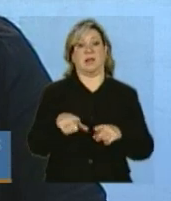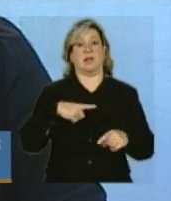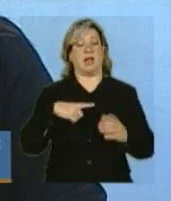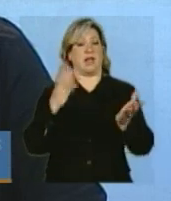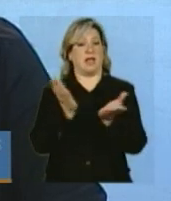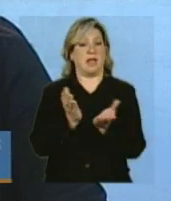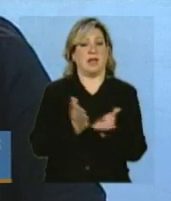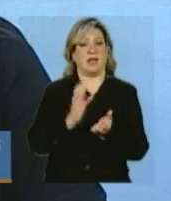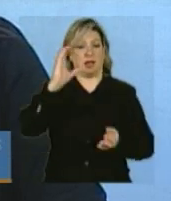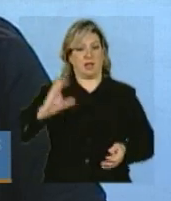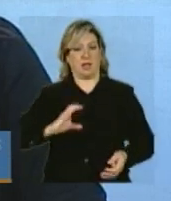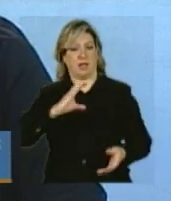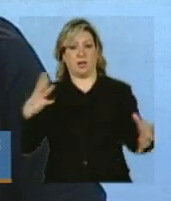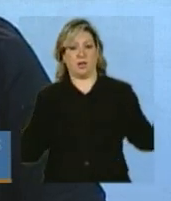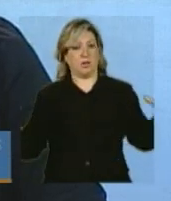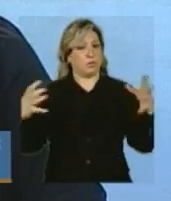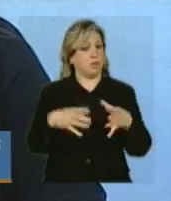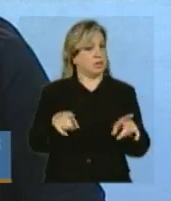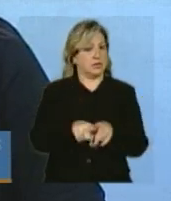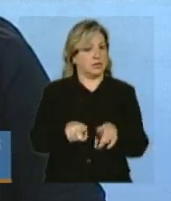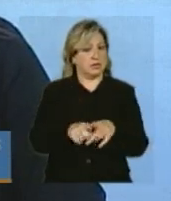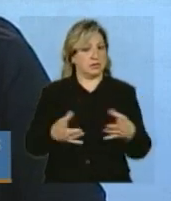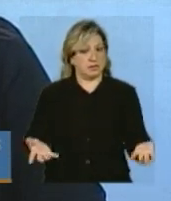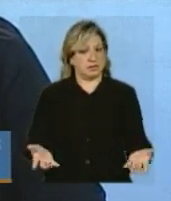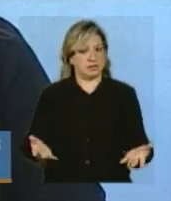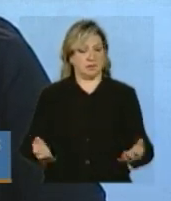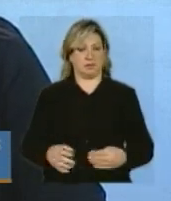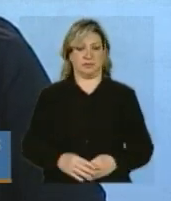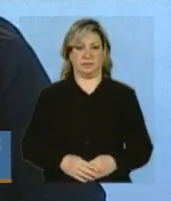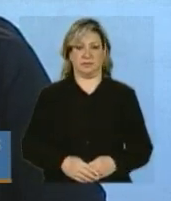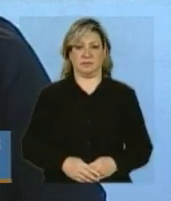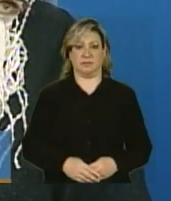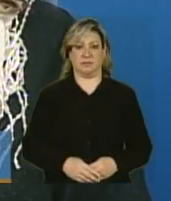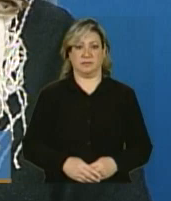católicas, também não deveriam ser identificadas de uma forma diferenciada?